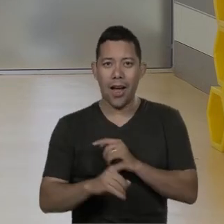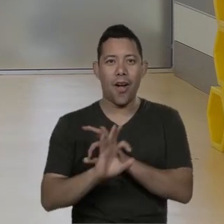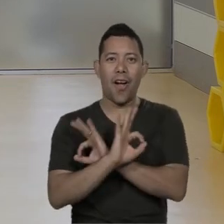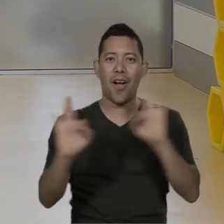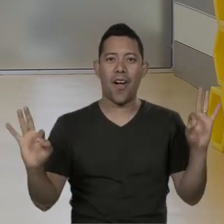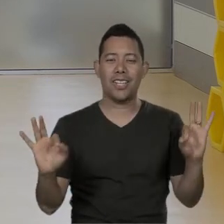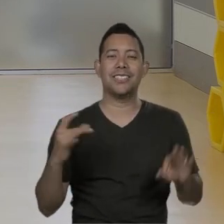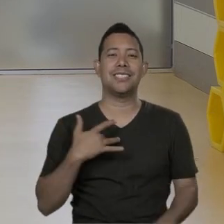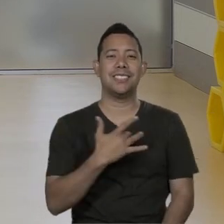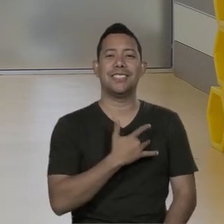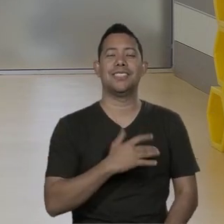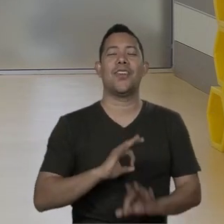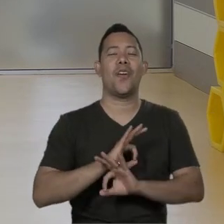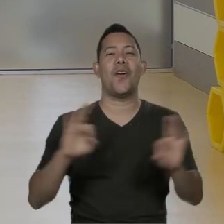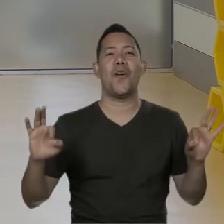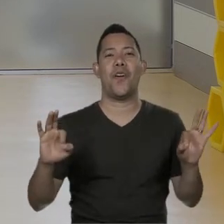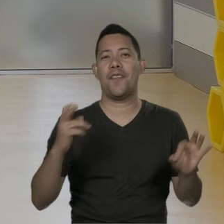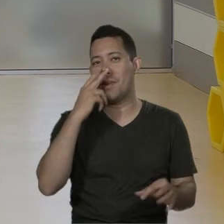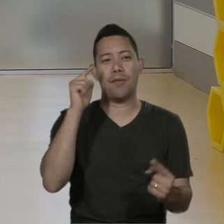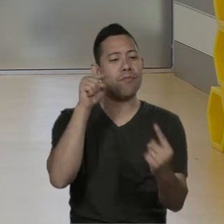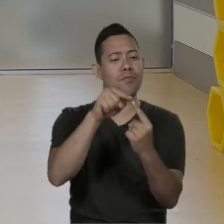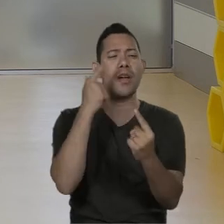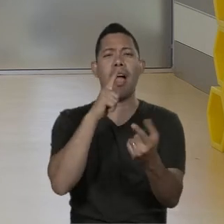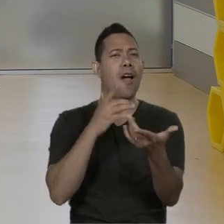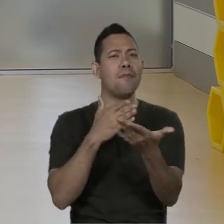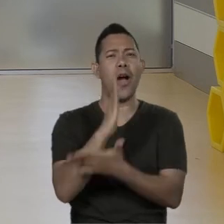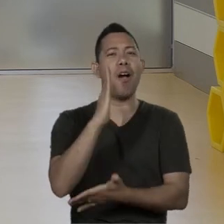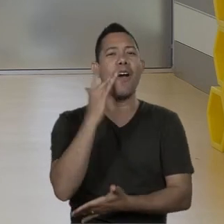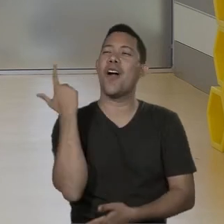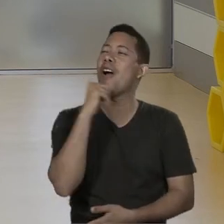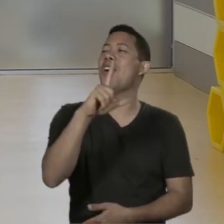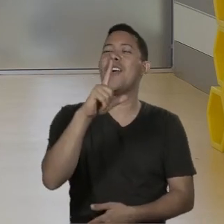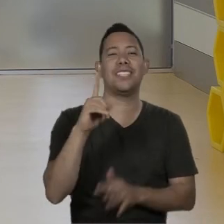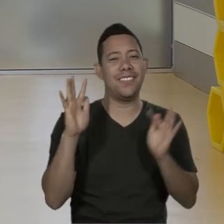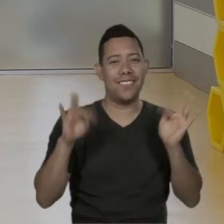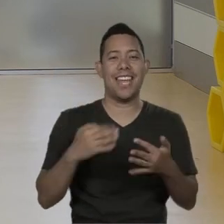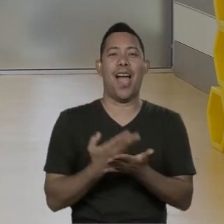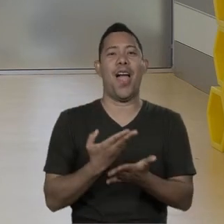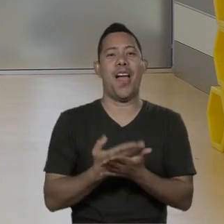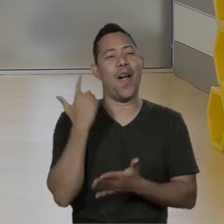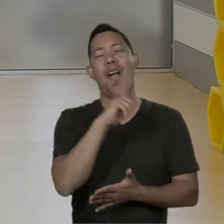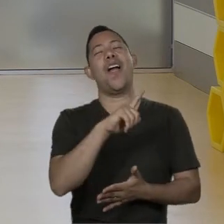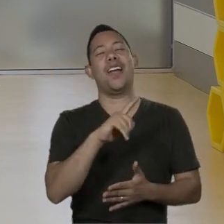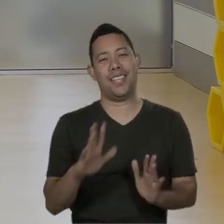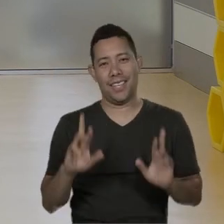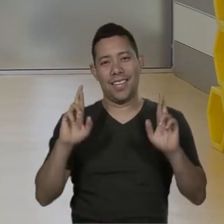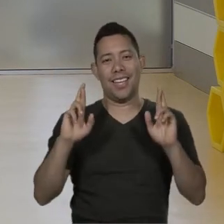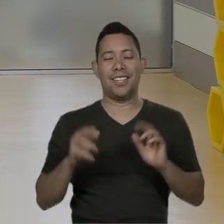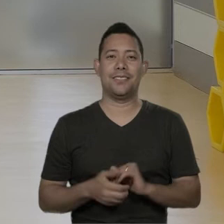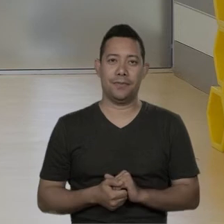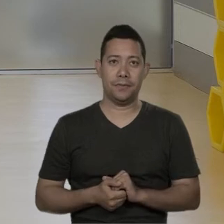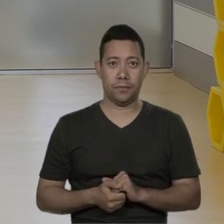bem agora, aquela sensação de missão cumprida. Chegamos ao final. E esse